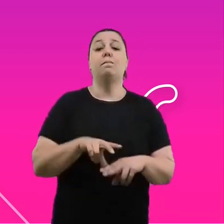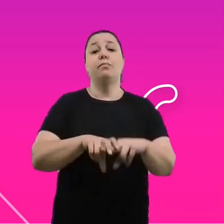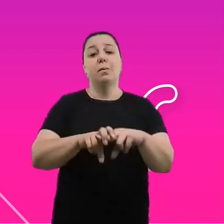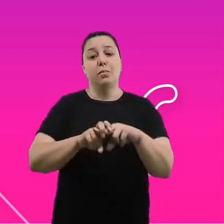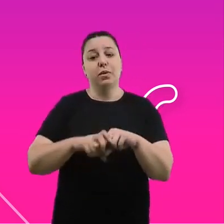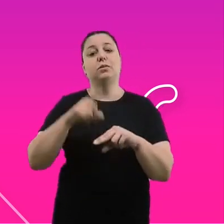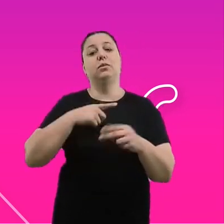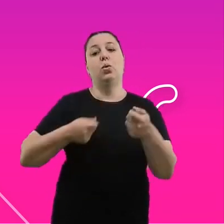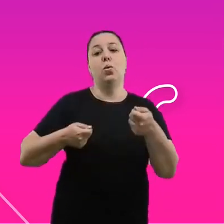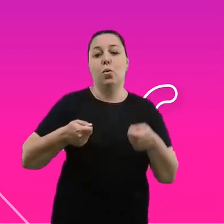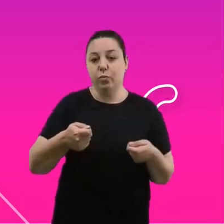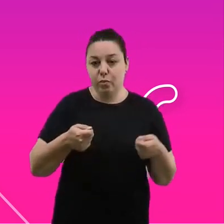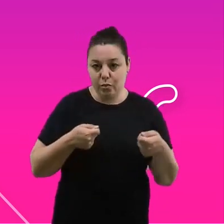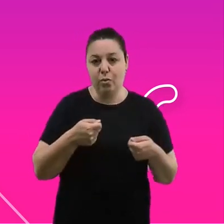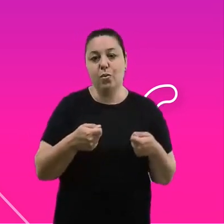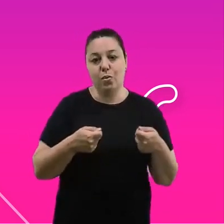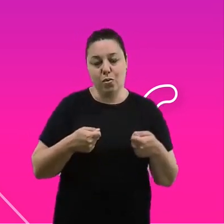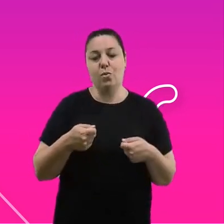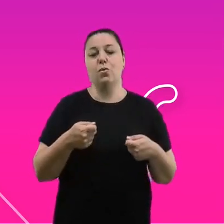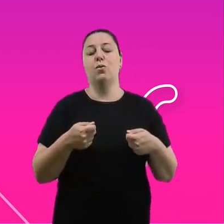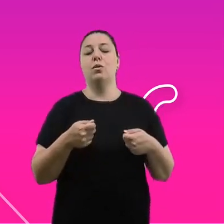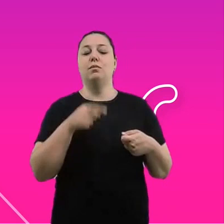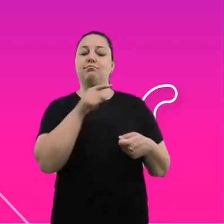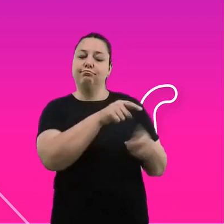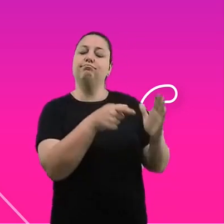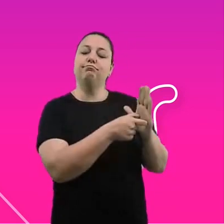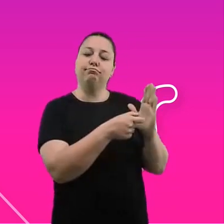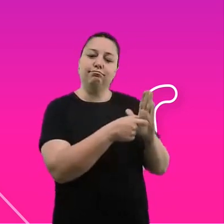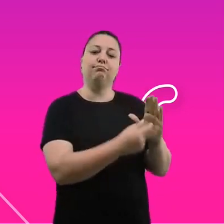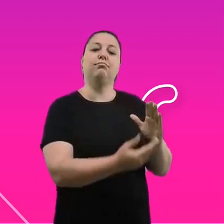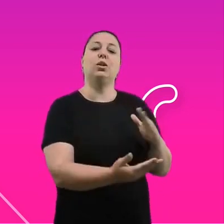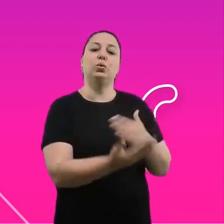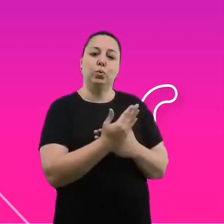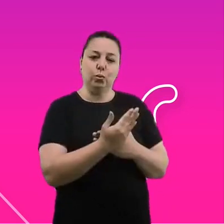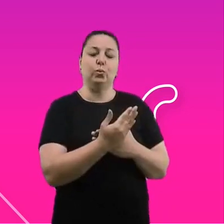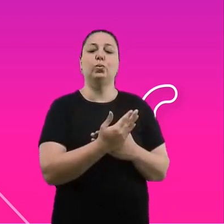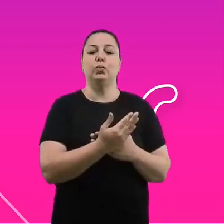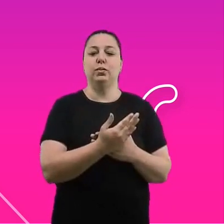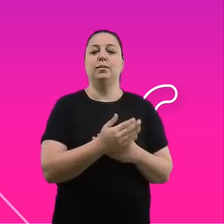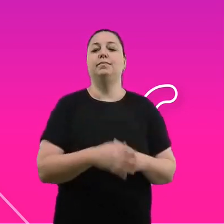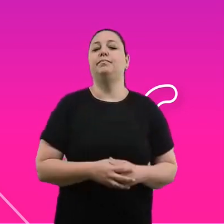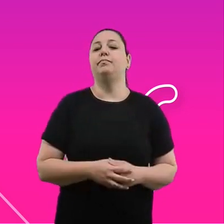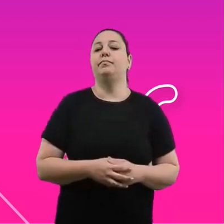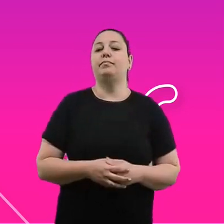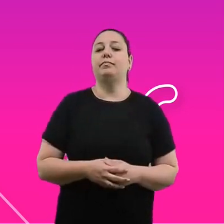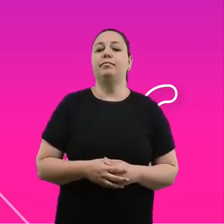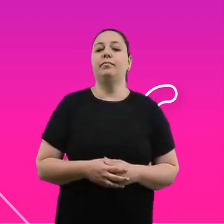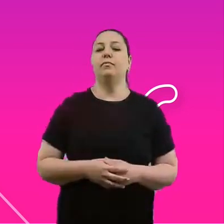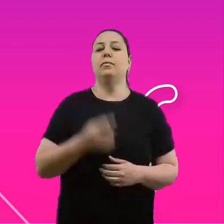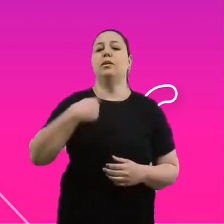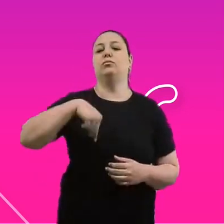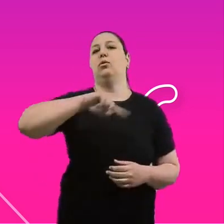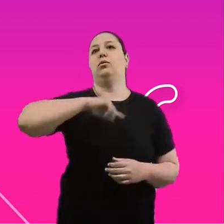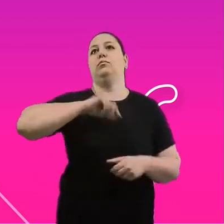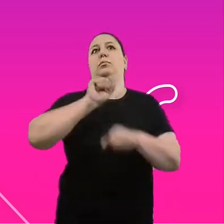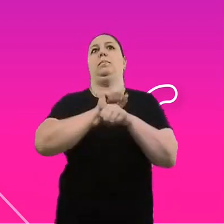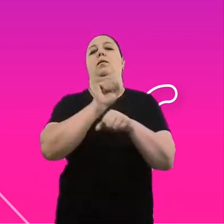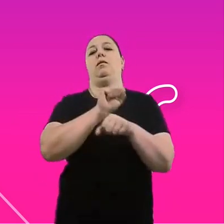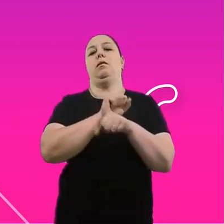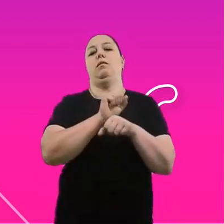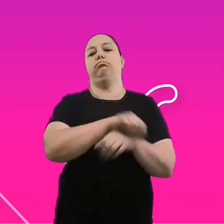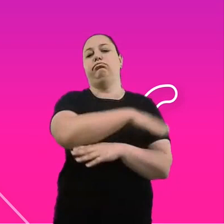do trâmite, e somente após escoado o prazo final, a gente não vai esperar esse escoamento prazo final, a gente já vai